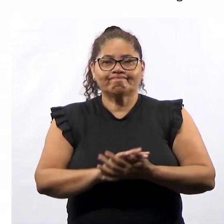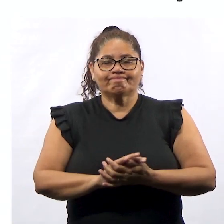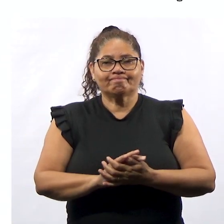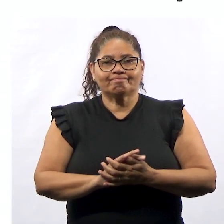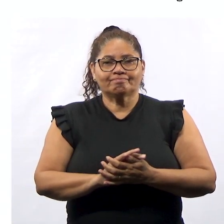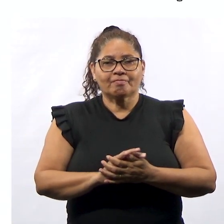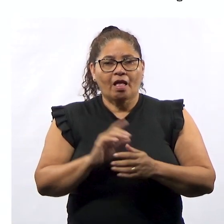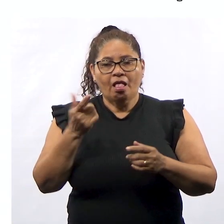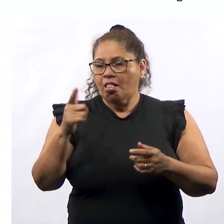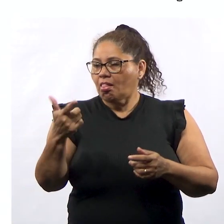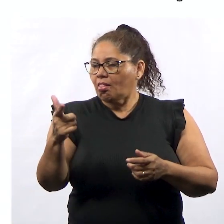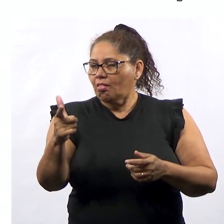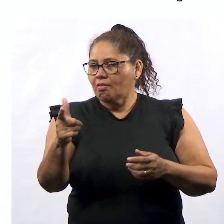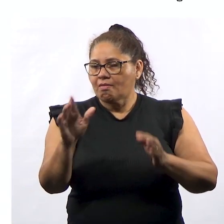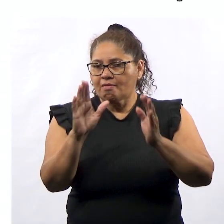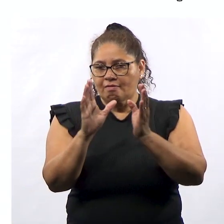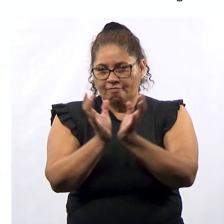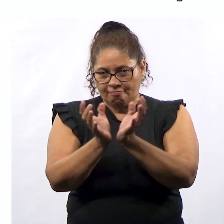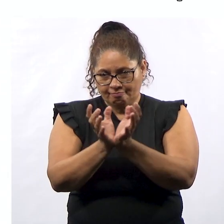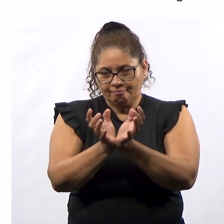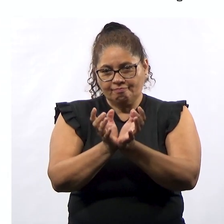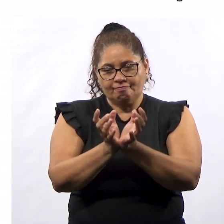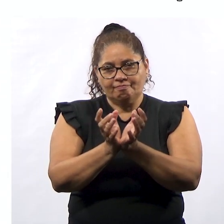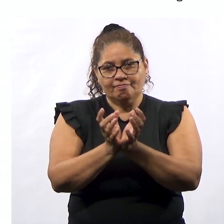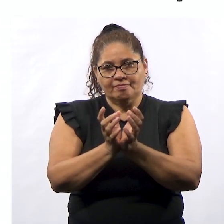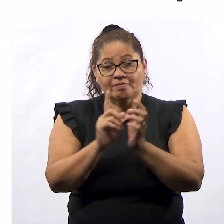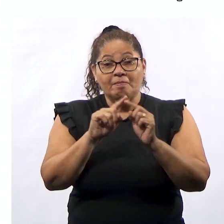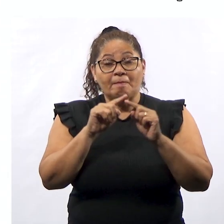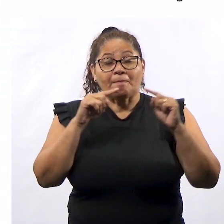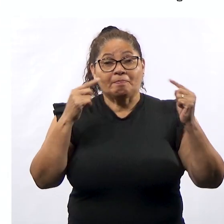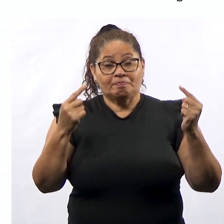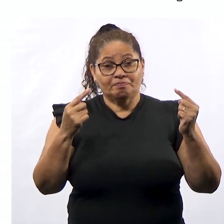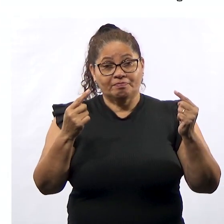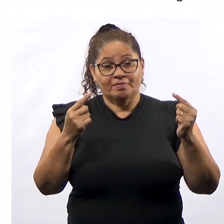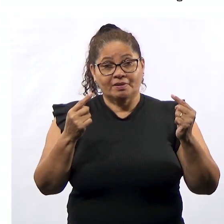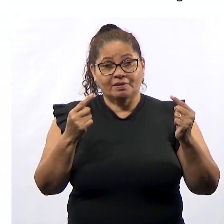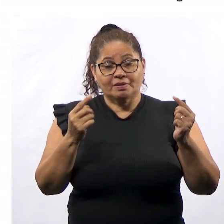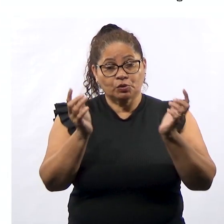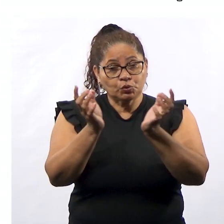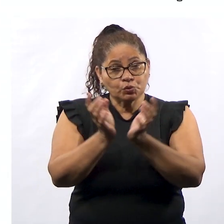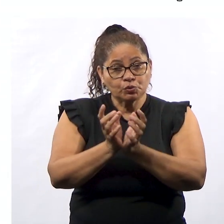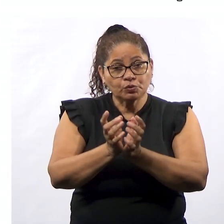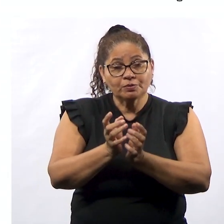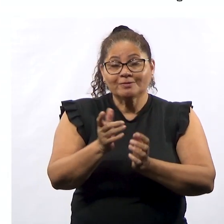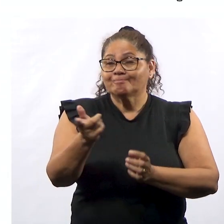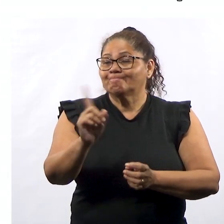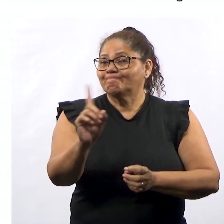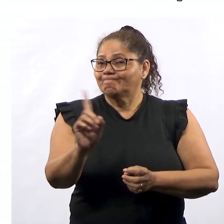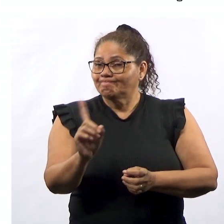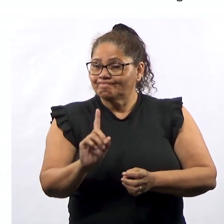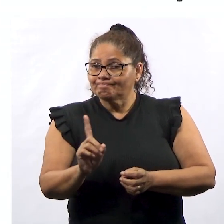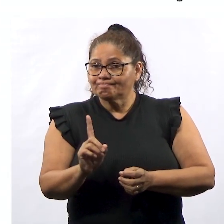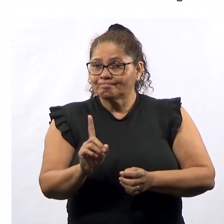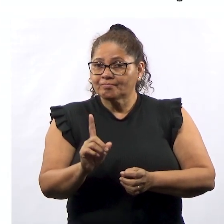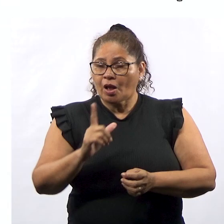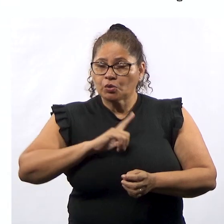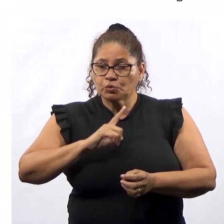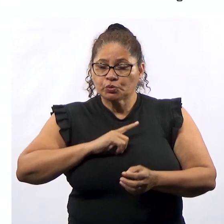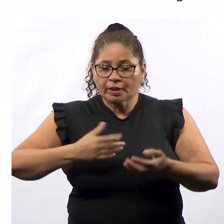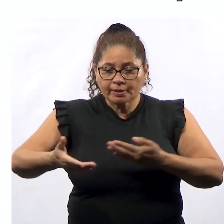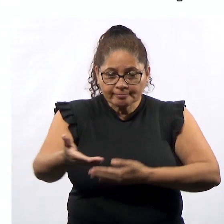a ver com aquele grupo? Muito mais do que isso, não tem a ver com aquele grupo, que não tem